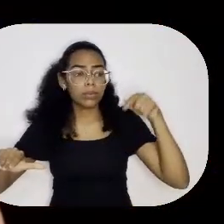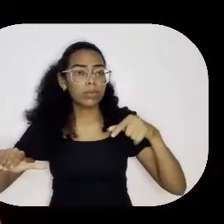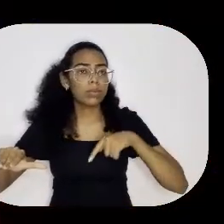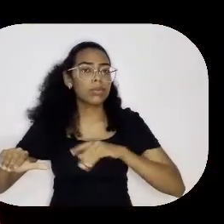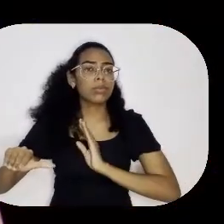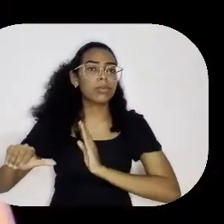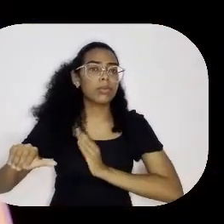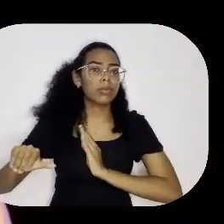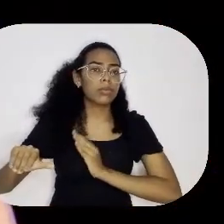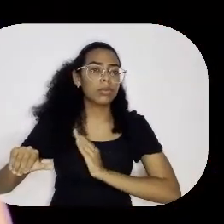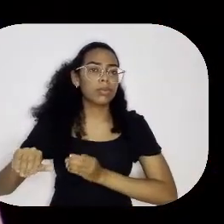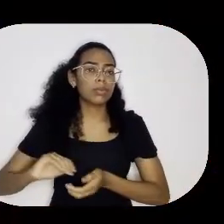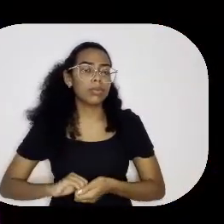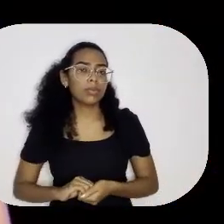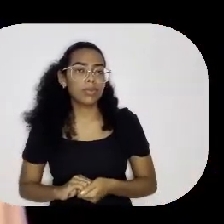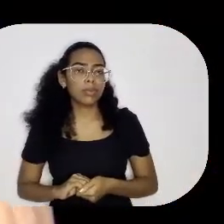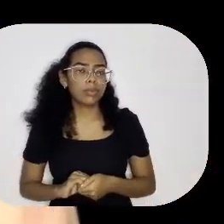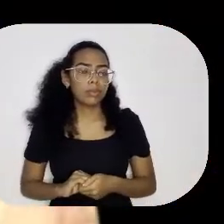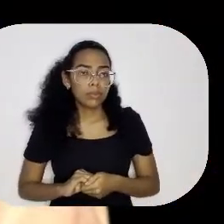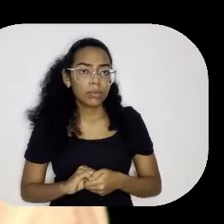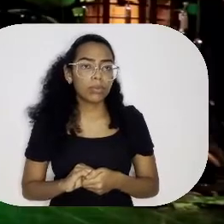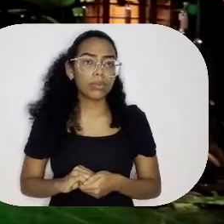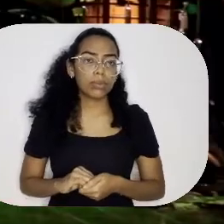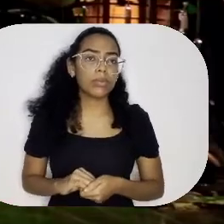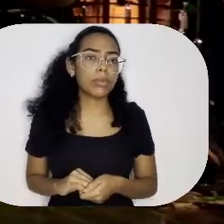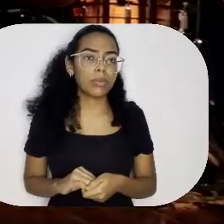e do coração.